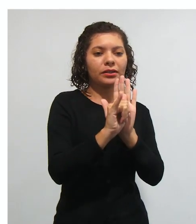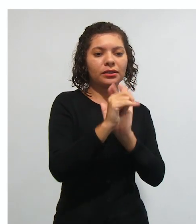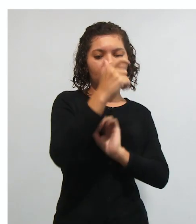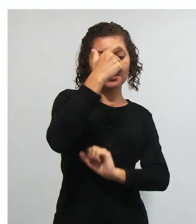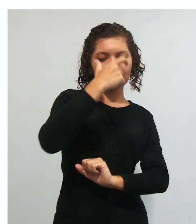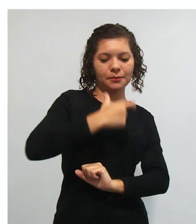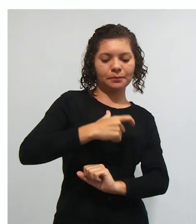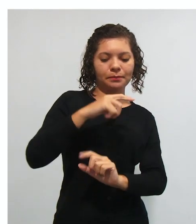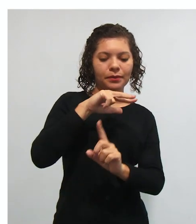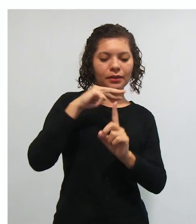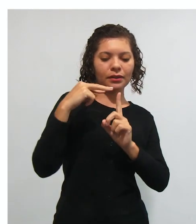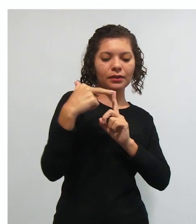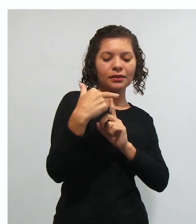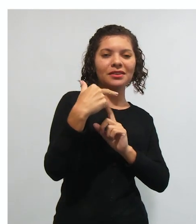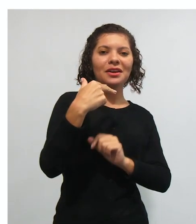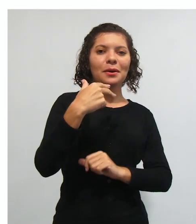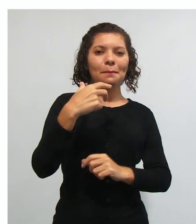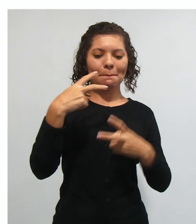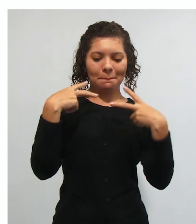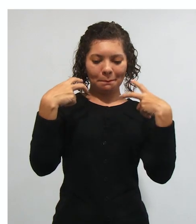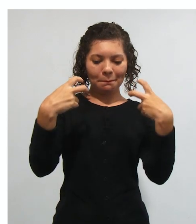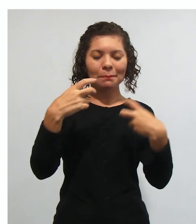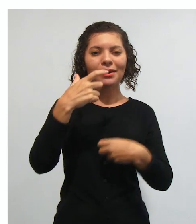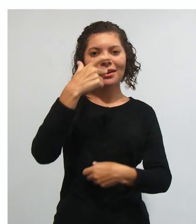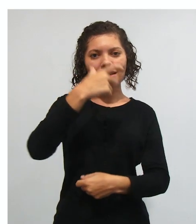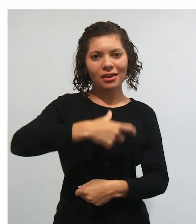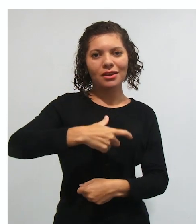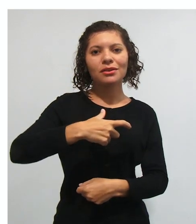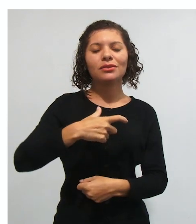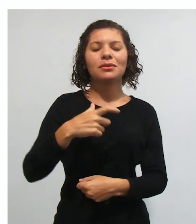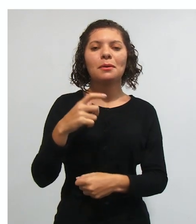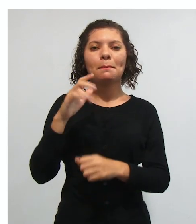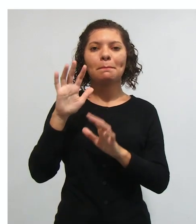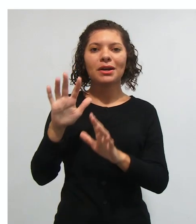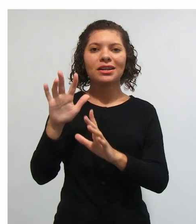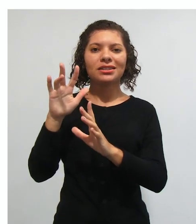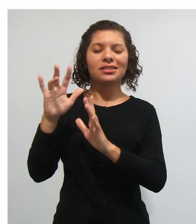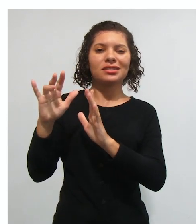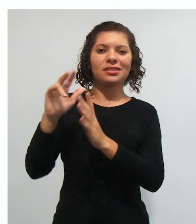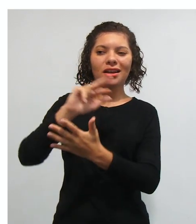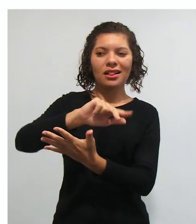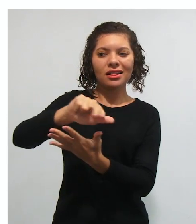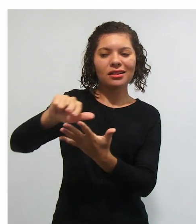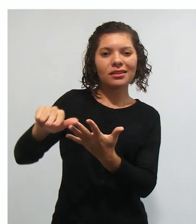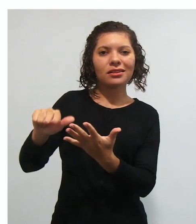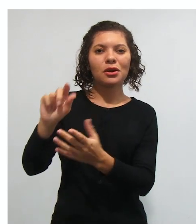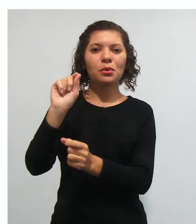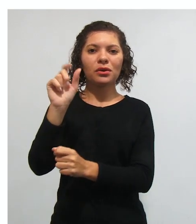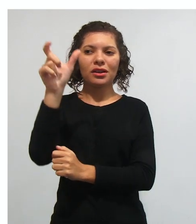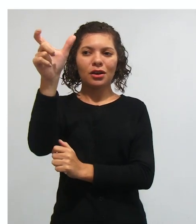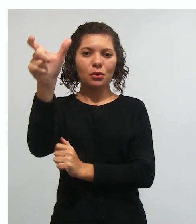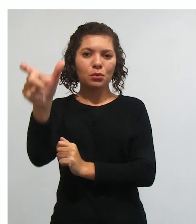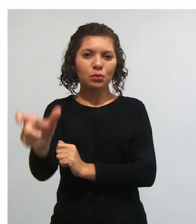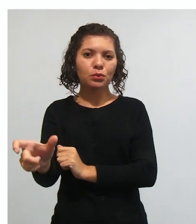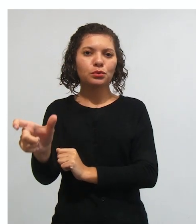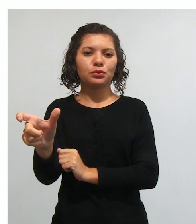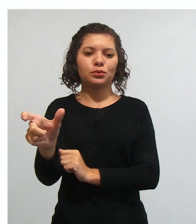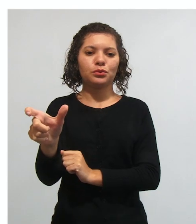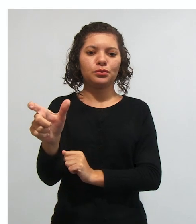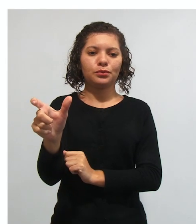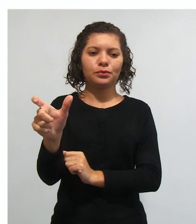a diferença é nessa perspectiva Concebida como autorre referenciada como algo que remete a